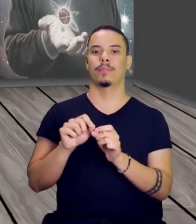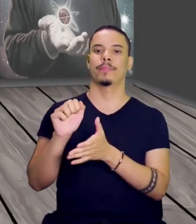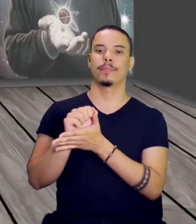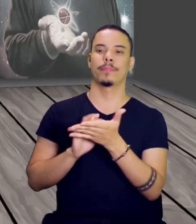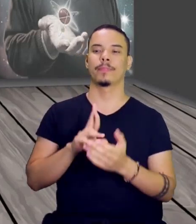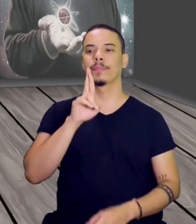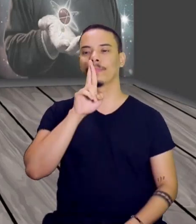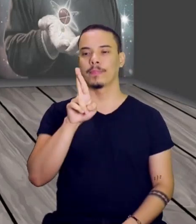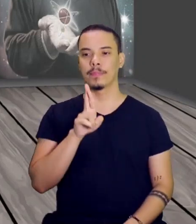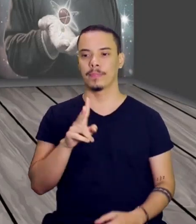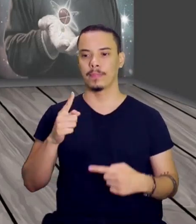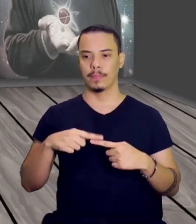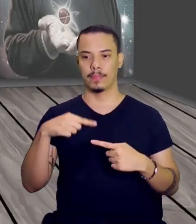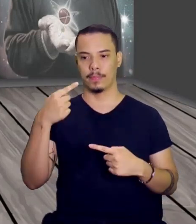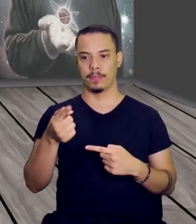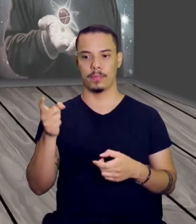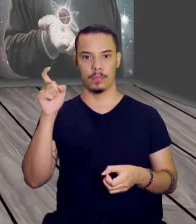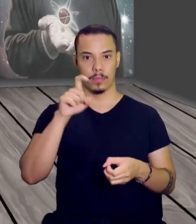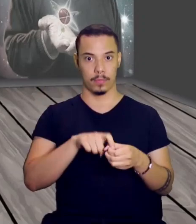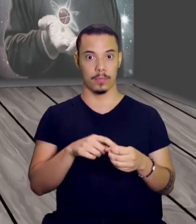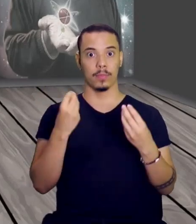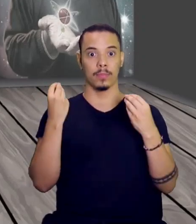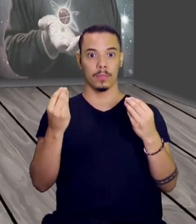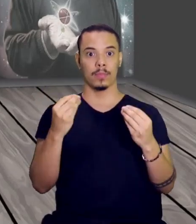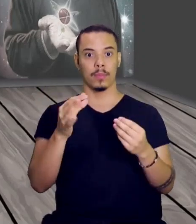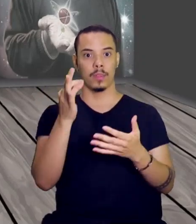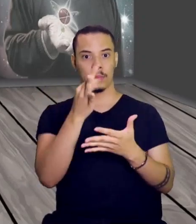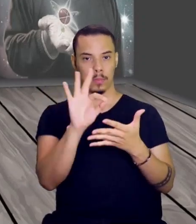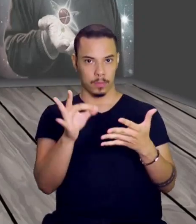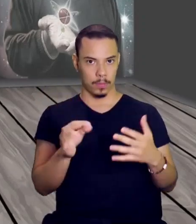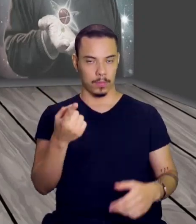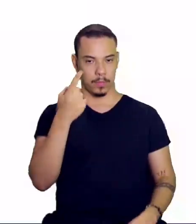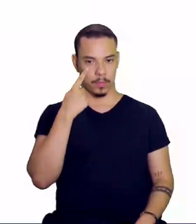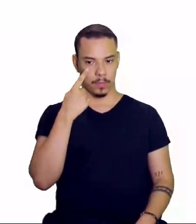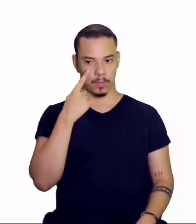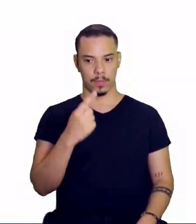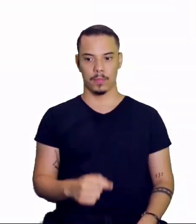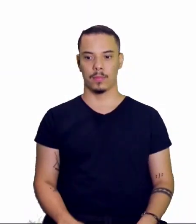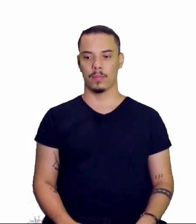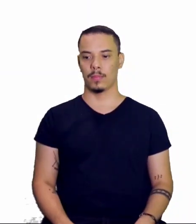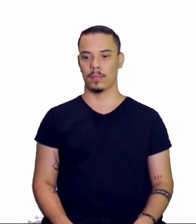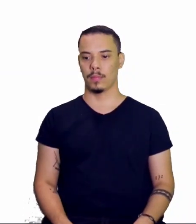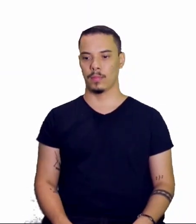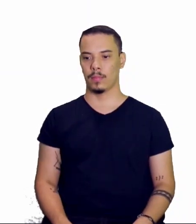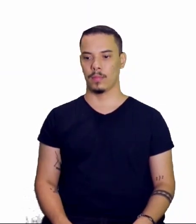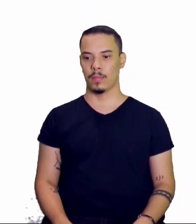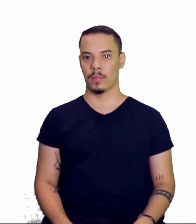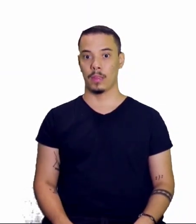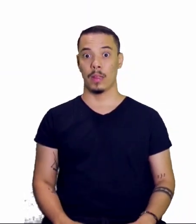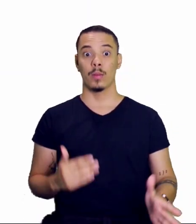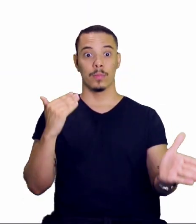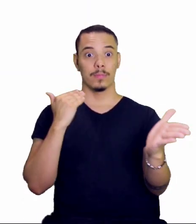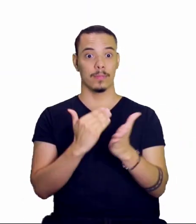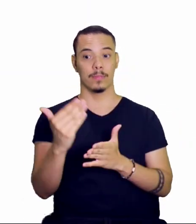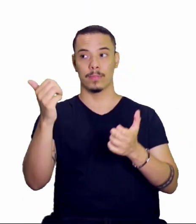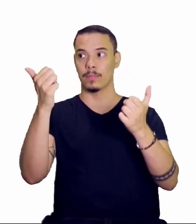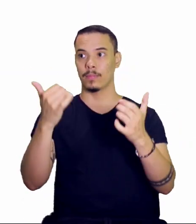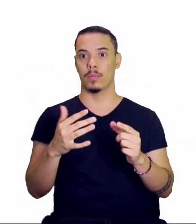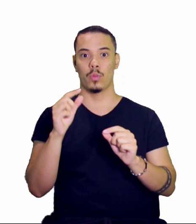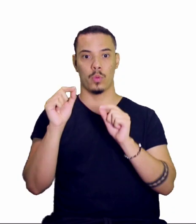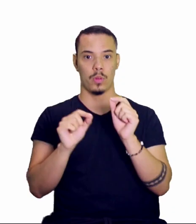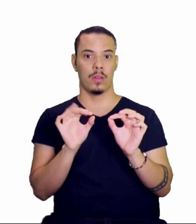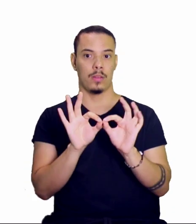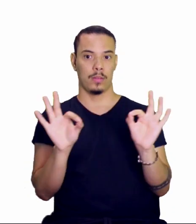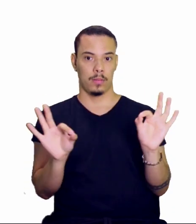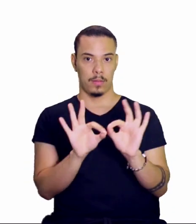atividade, e depois que a gente volta para corrigir. Vamos para o nosso resumo, então? Começando ali, pessoal, falamos de grandezas e